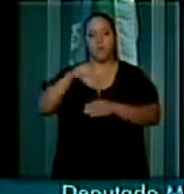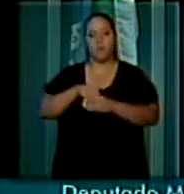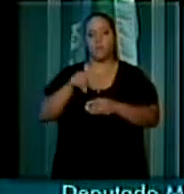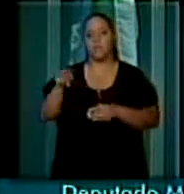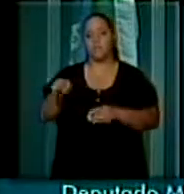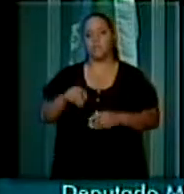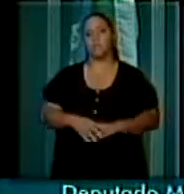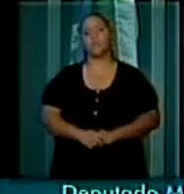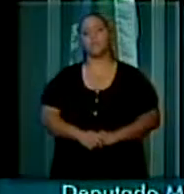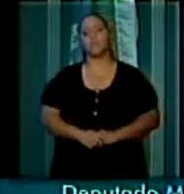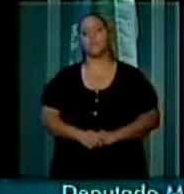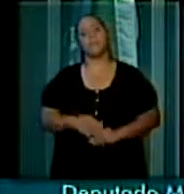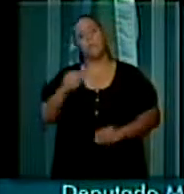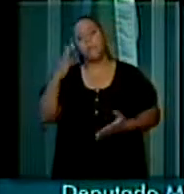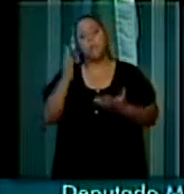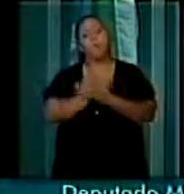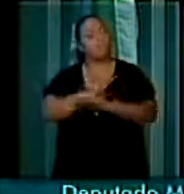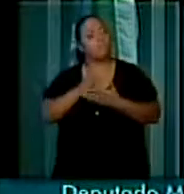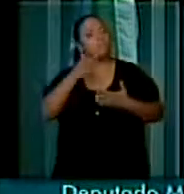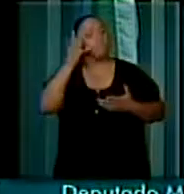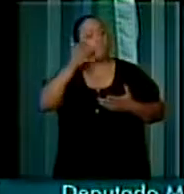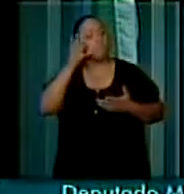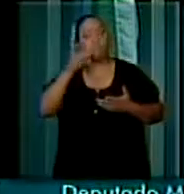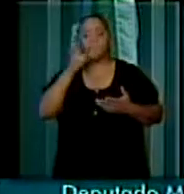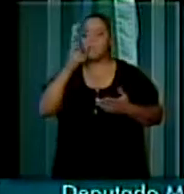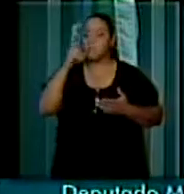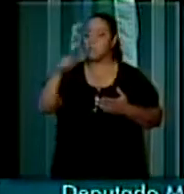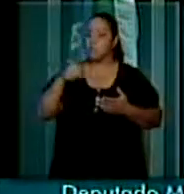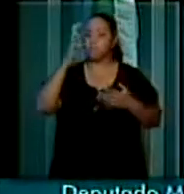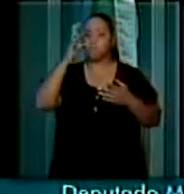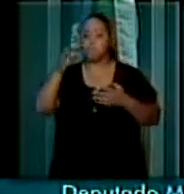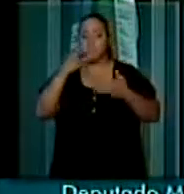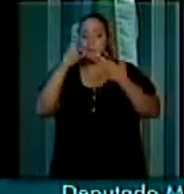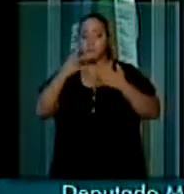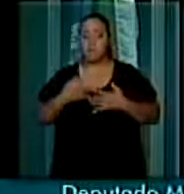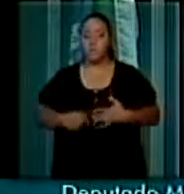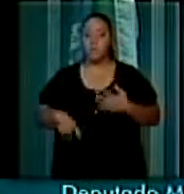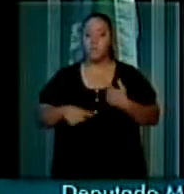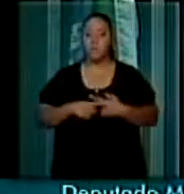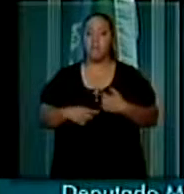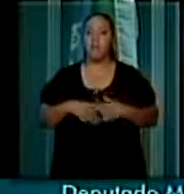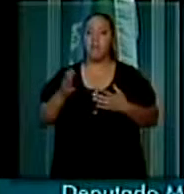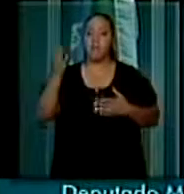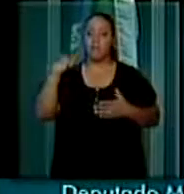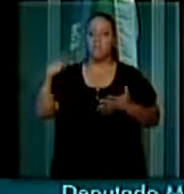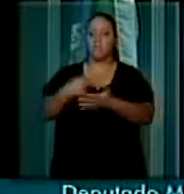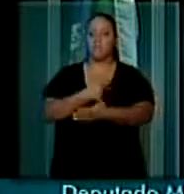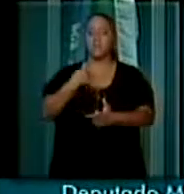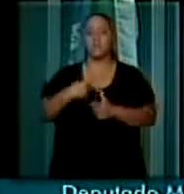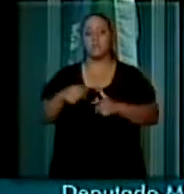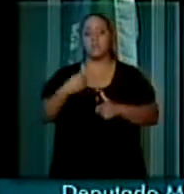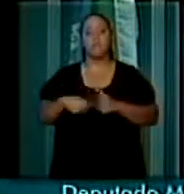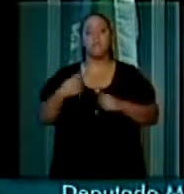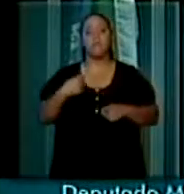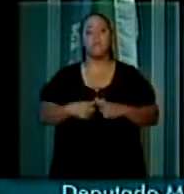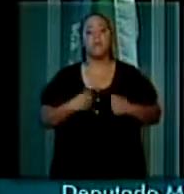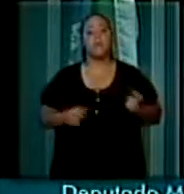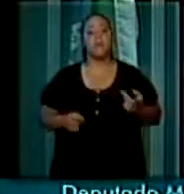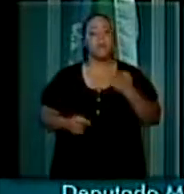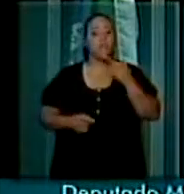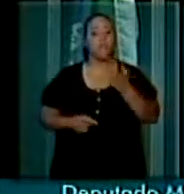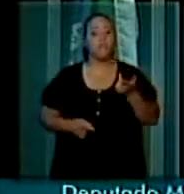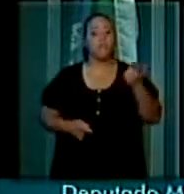bom testemunho de alguns parlamentares desta casa que foram punidos sem que tivessem